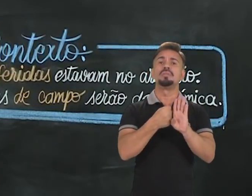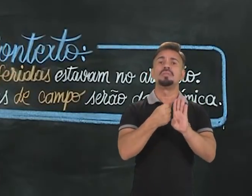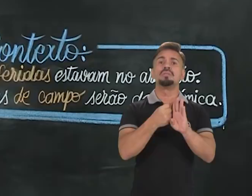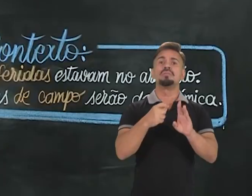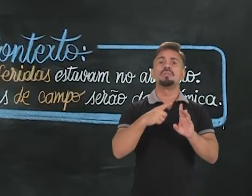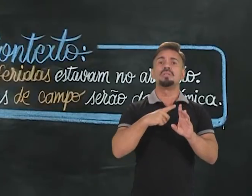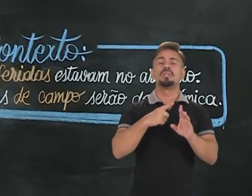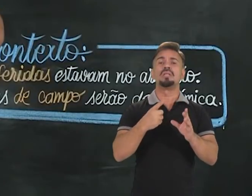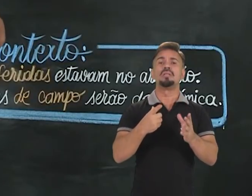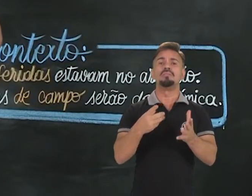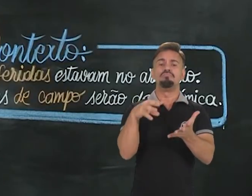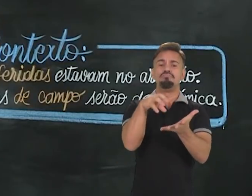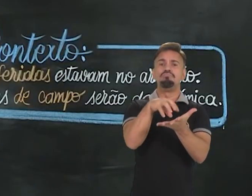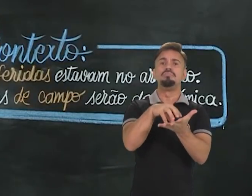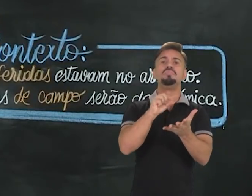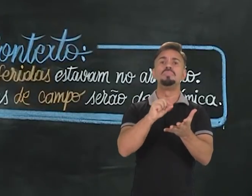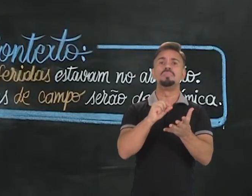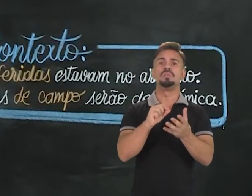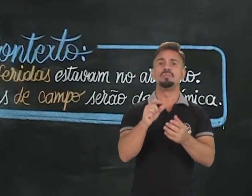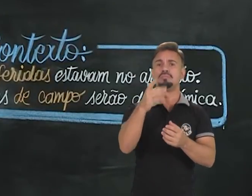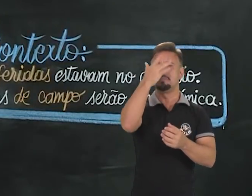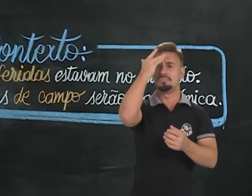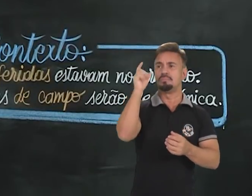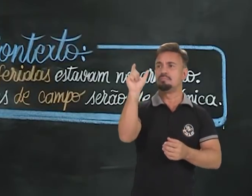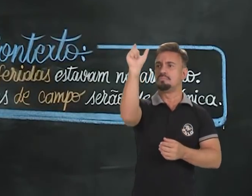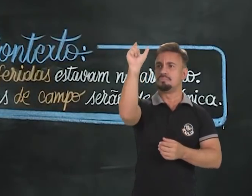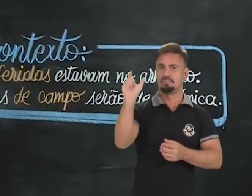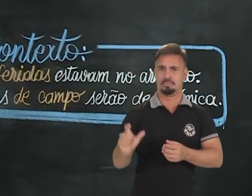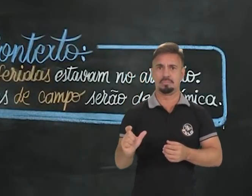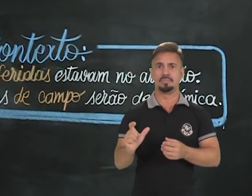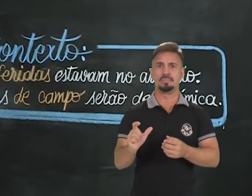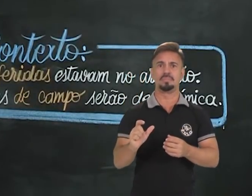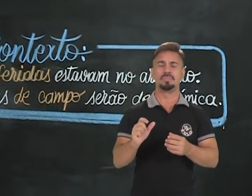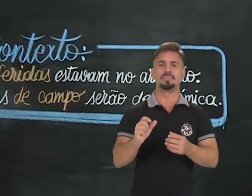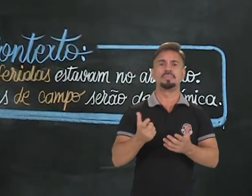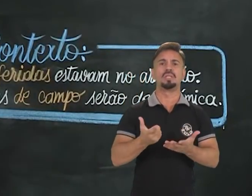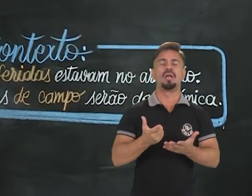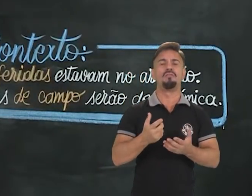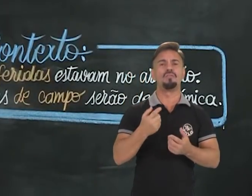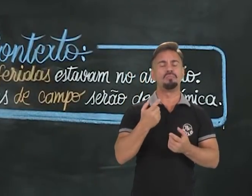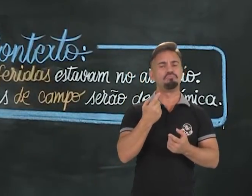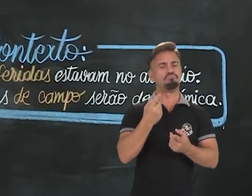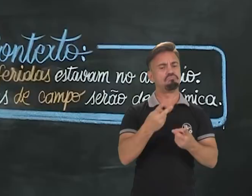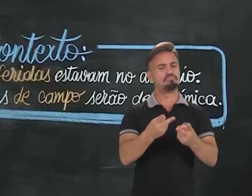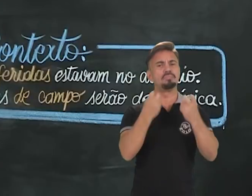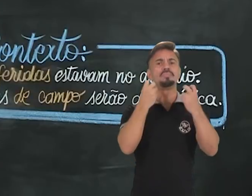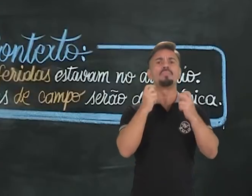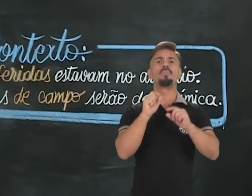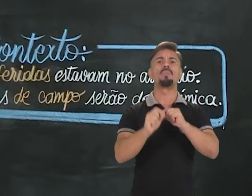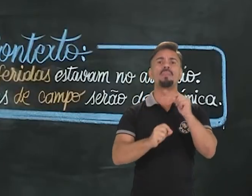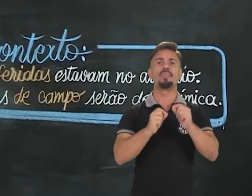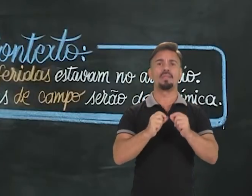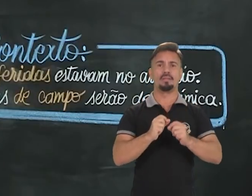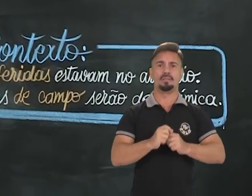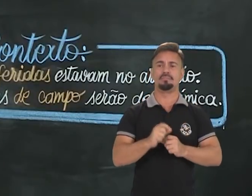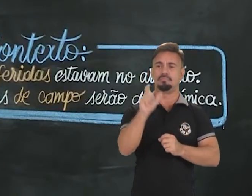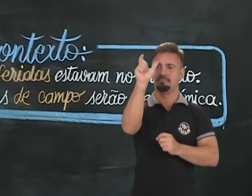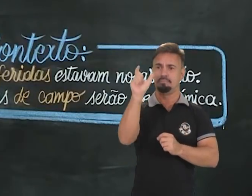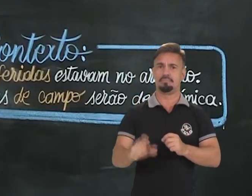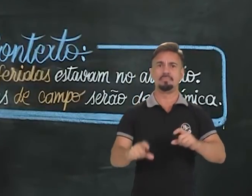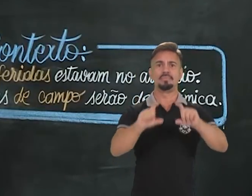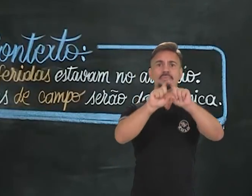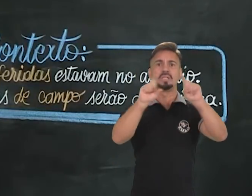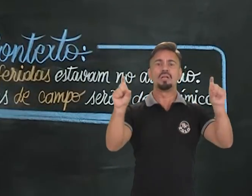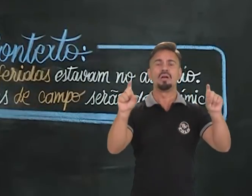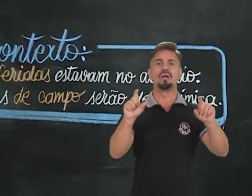compõe o núcleo que está no sujeito. Então, como eles se referem ao substantivo, muitas vezes a gente vai identificar esses adjuntos no sujeito das